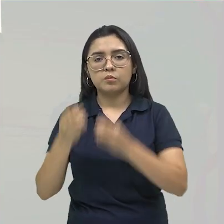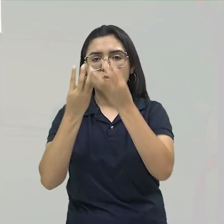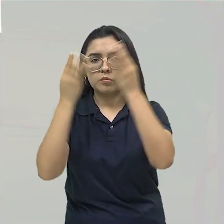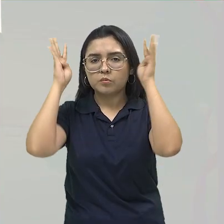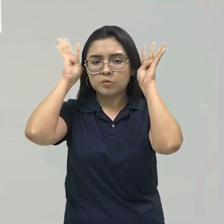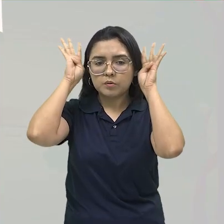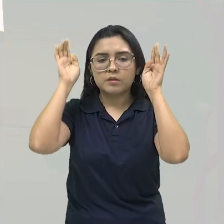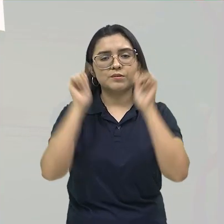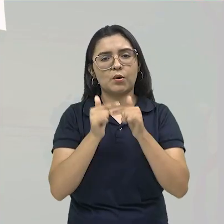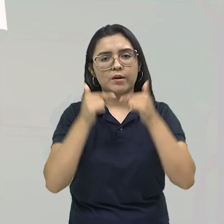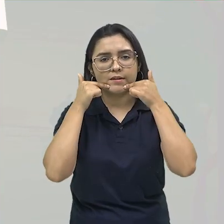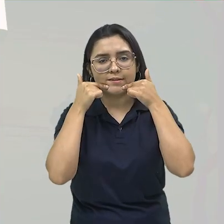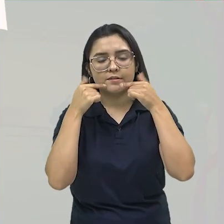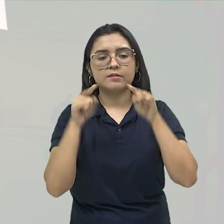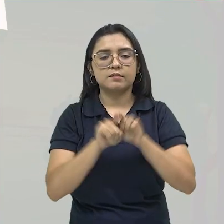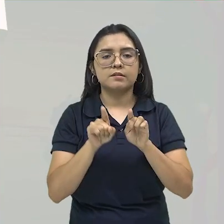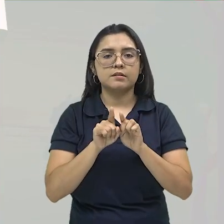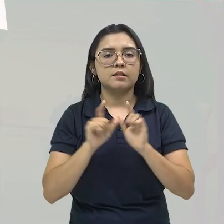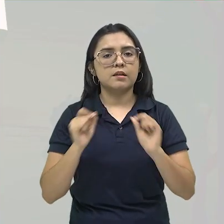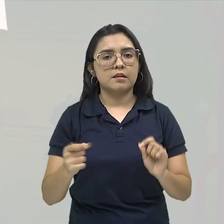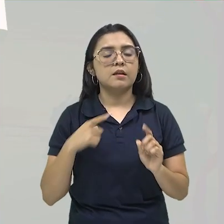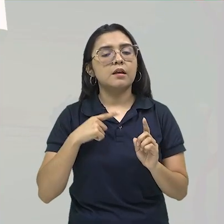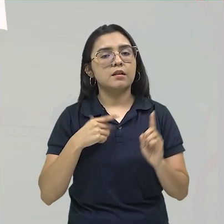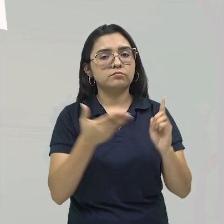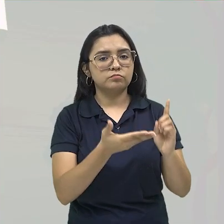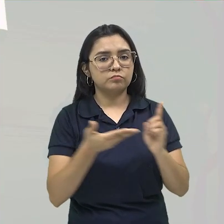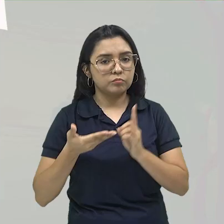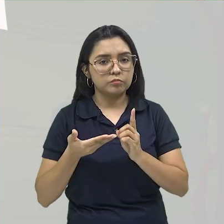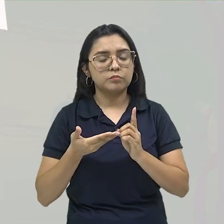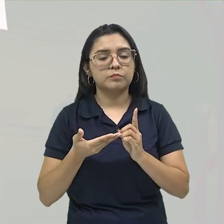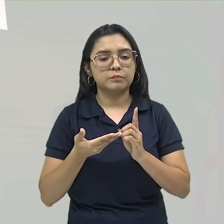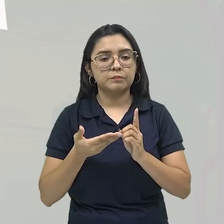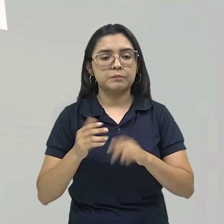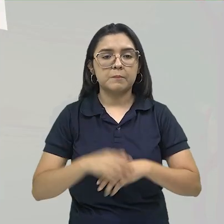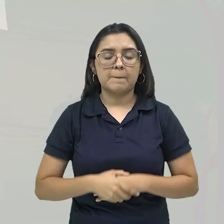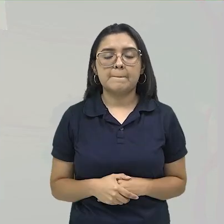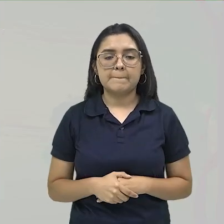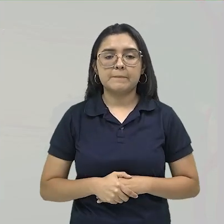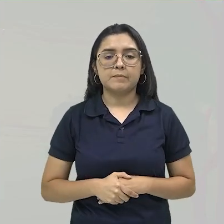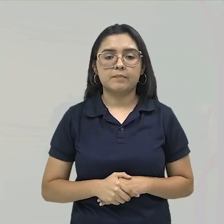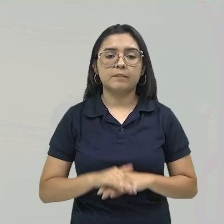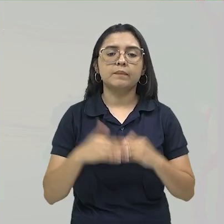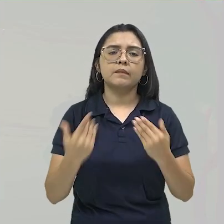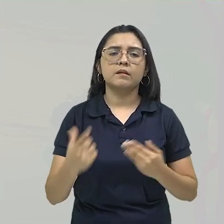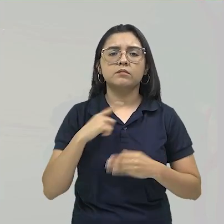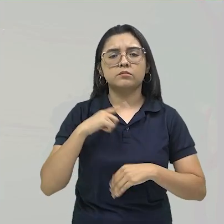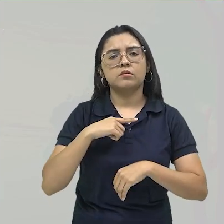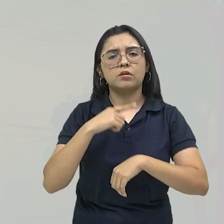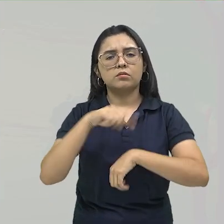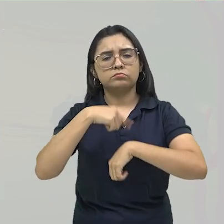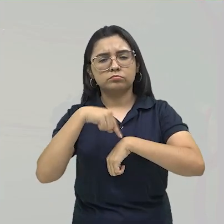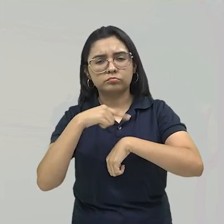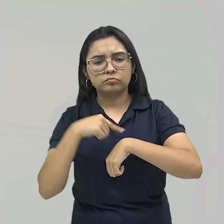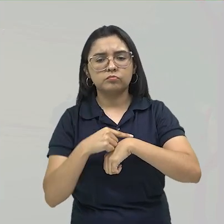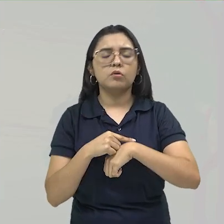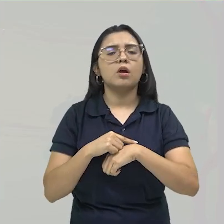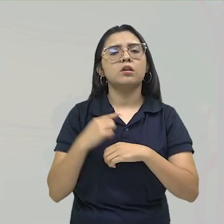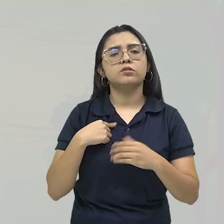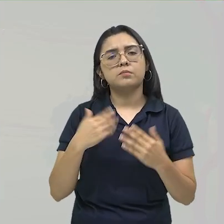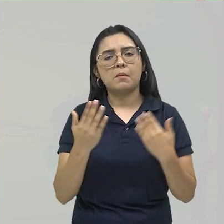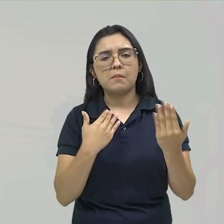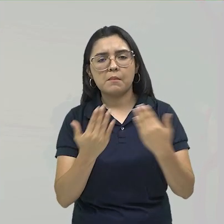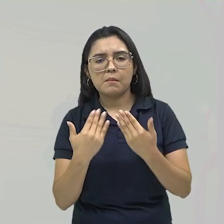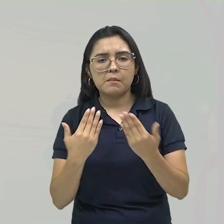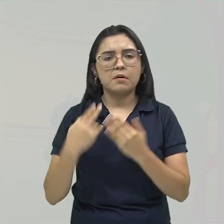sorriso sereno, acolheu o cientista com um gesto caloroso. Durante horas, eles trocaram histórias